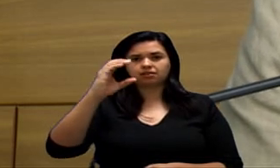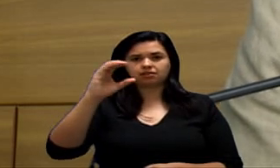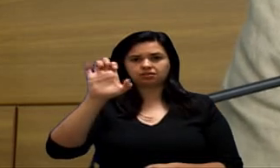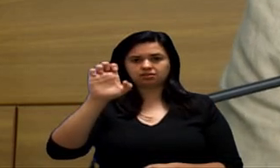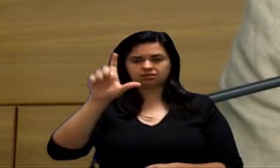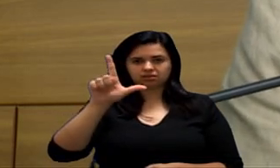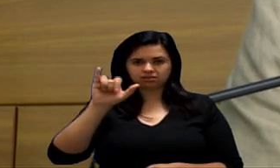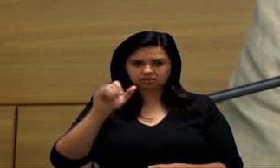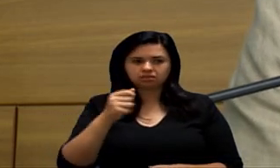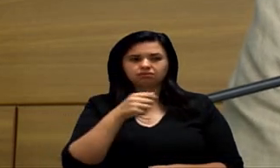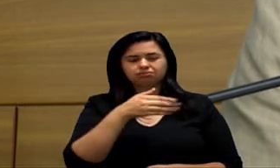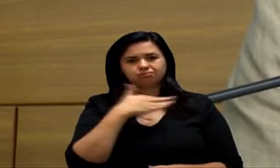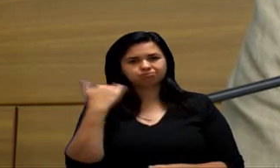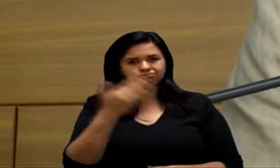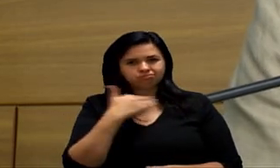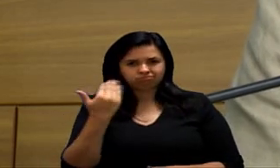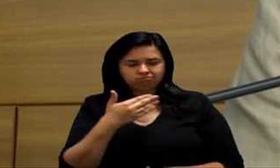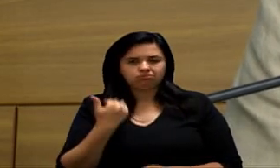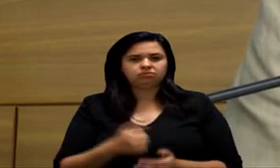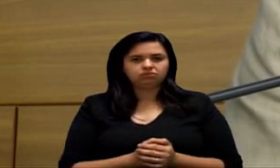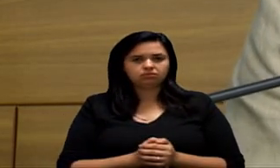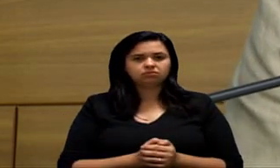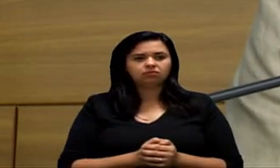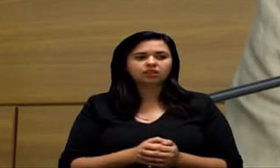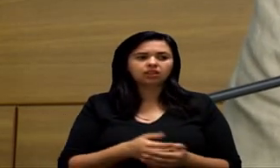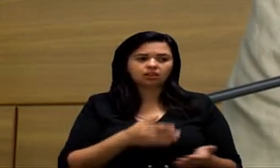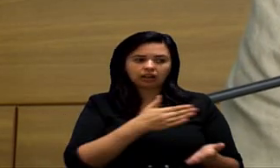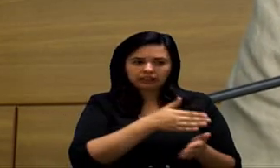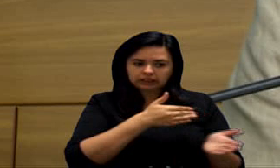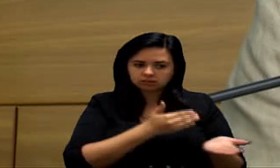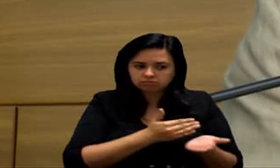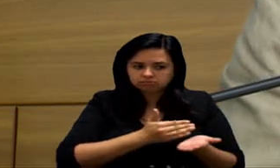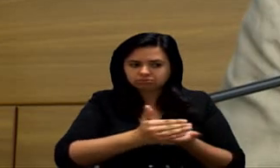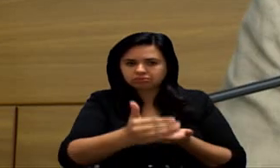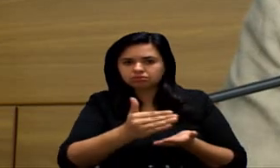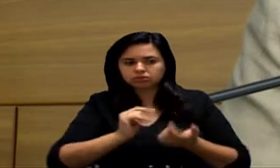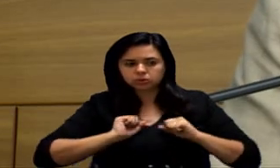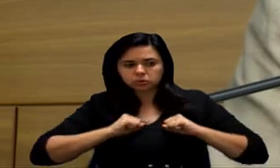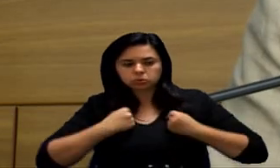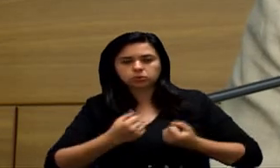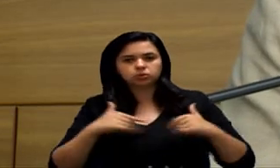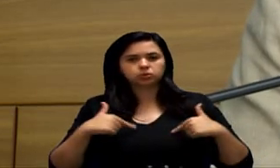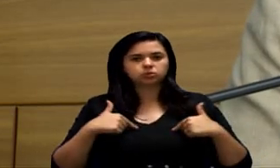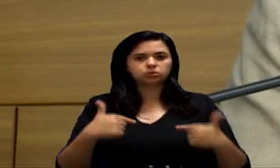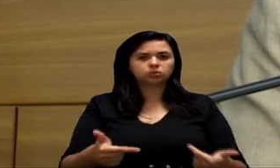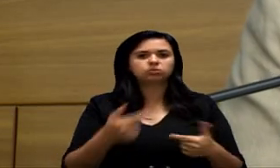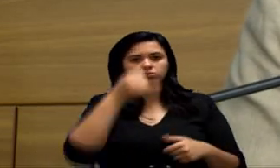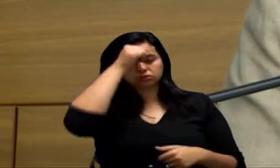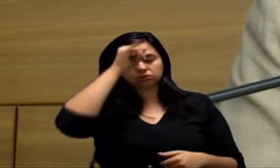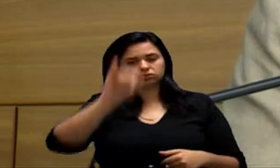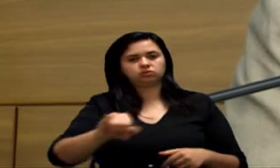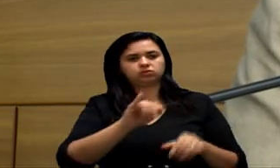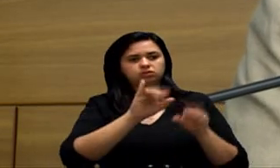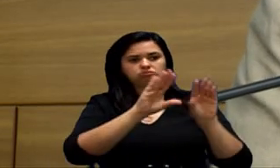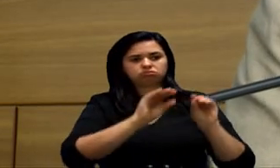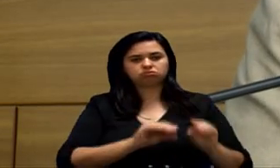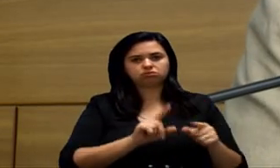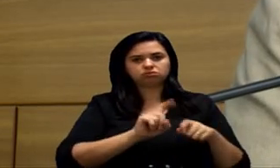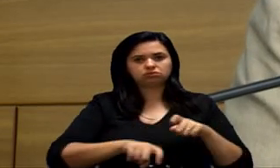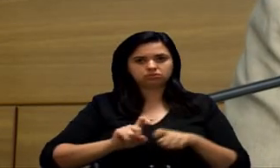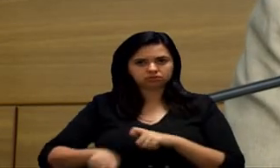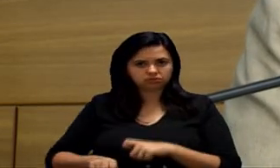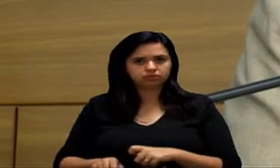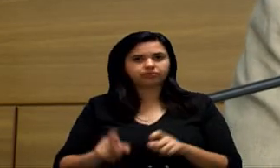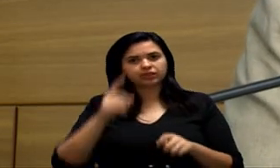adolescente tenha que vivenciar as marcas da violência sexual ou da impunidade. O objetivo é destacar a data para mobilizar e